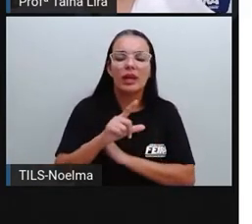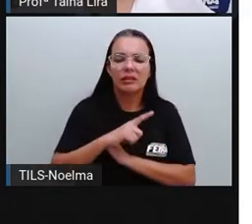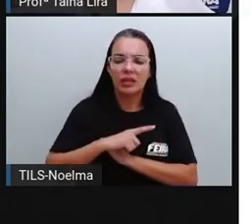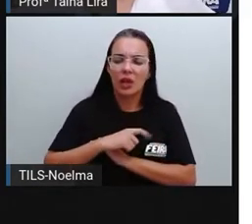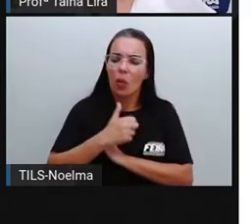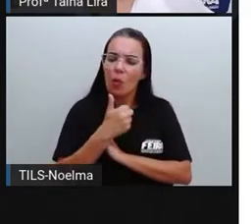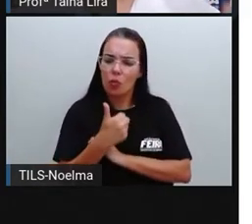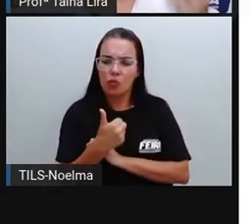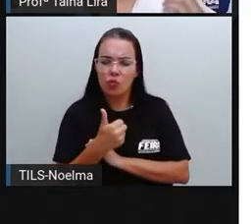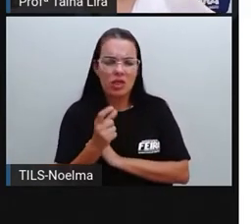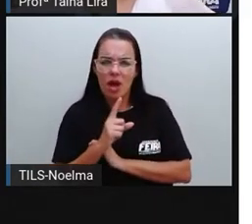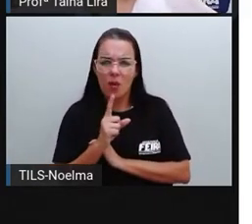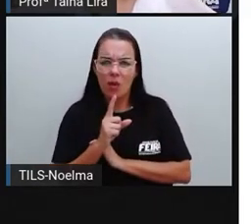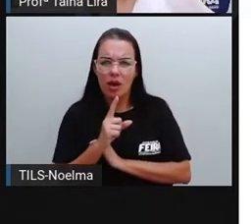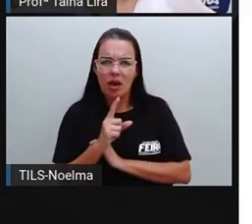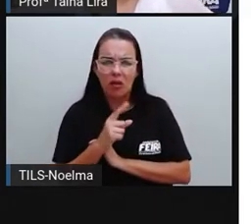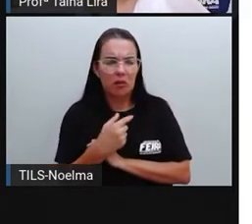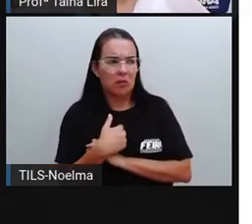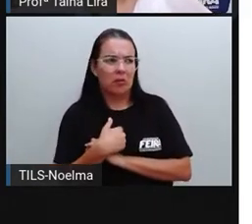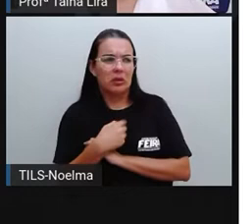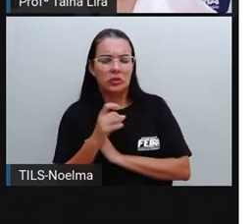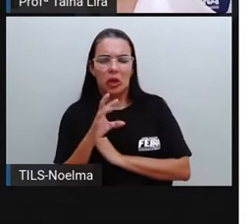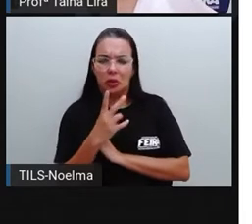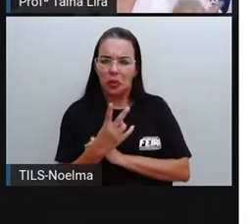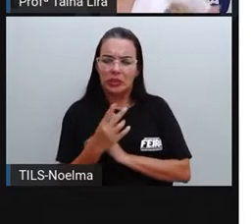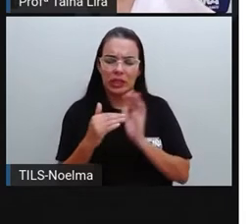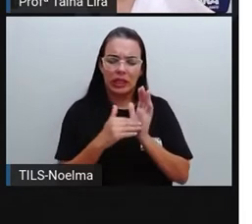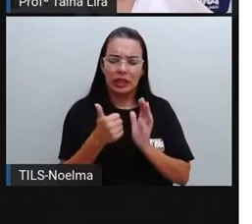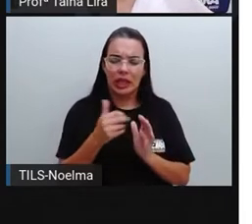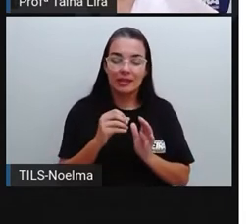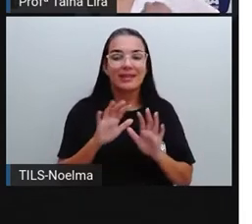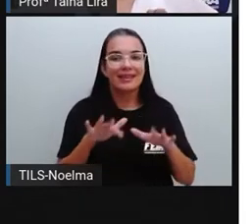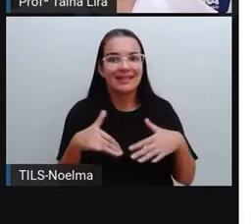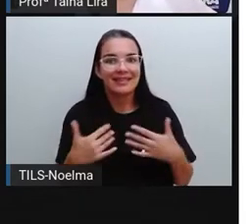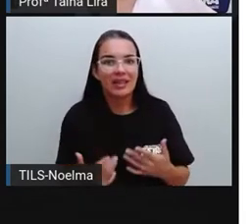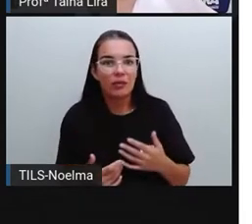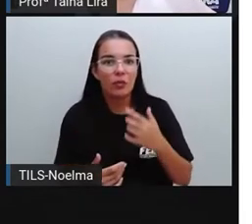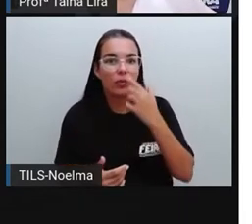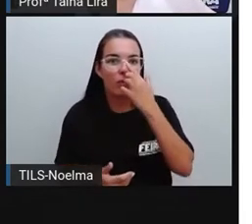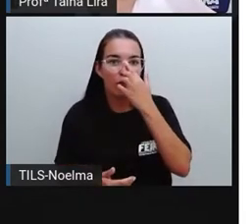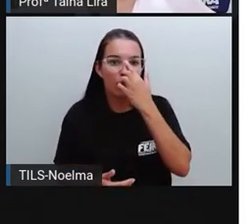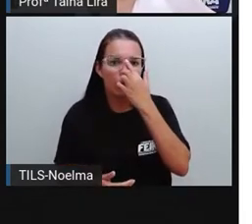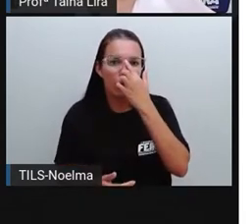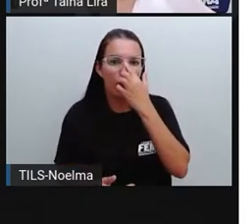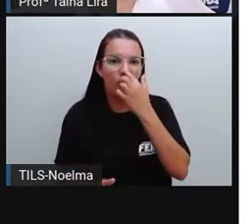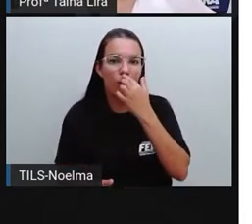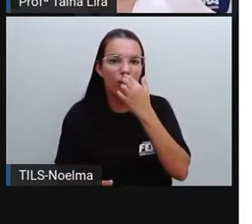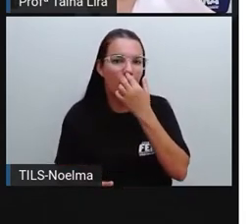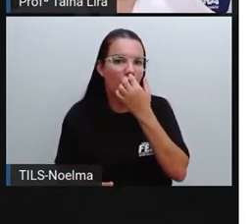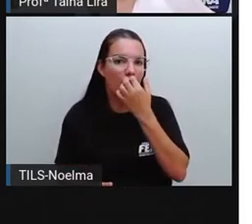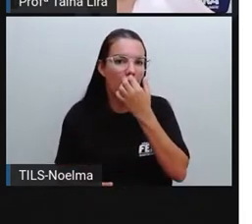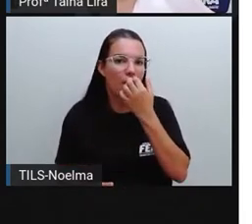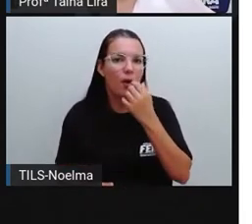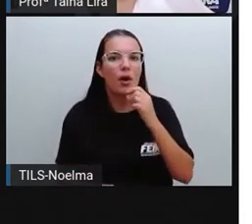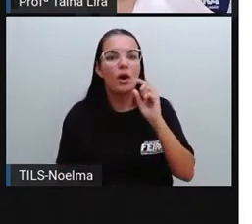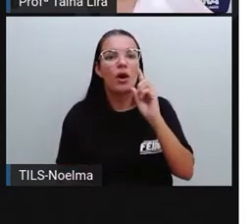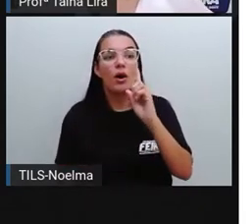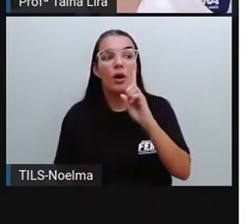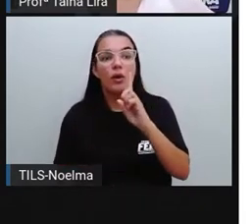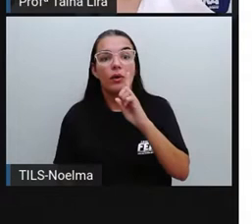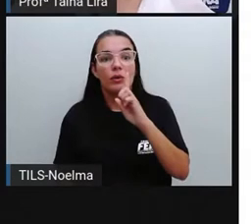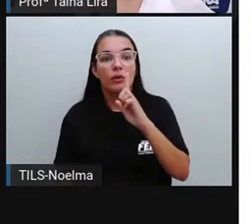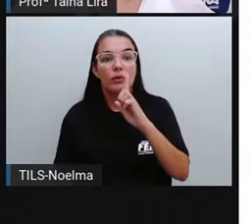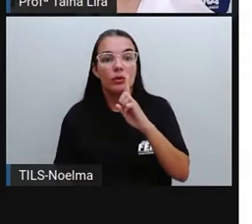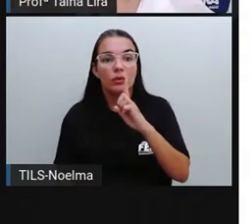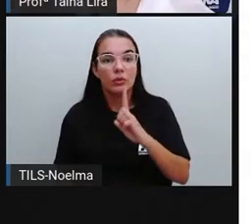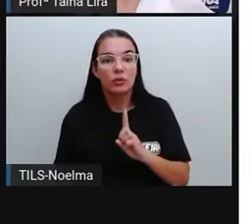tem um, não, que a senhora contou aí do 2 até o 10. O 2, ele vai vir aqui, ó, na carta de ás. Essa